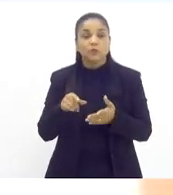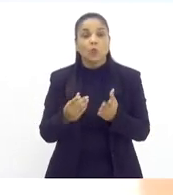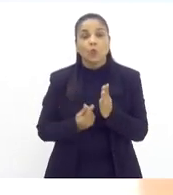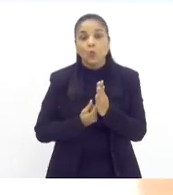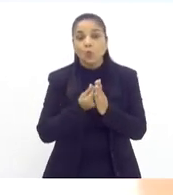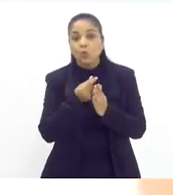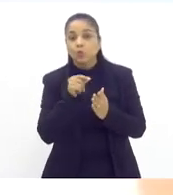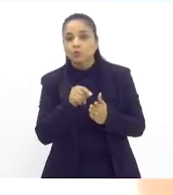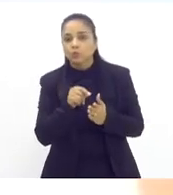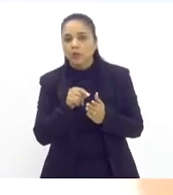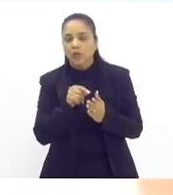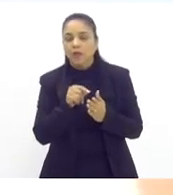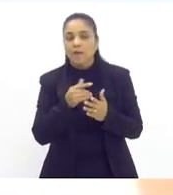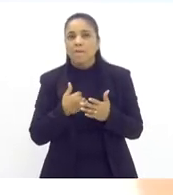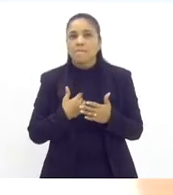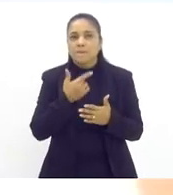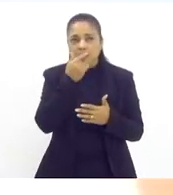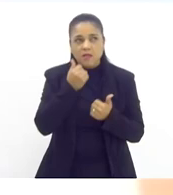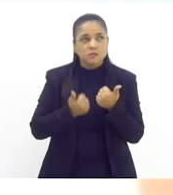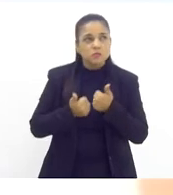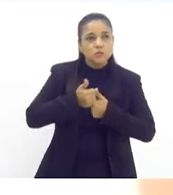representa uma espécie de sobreimposto.